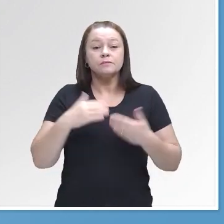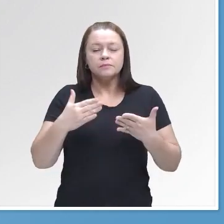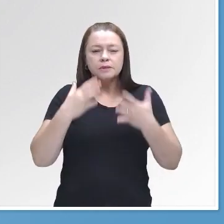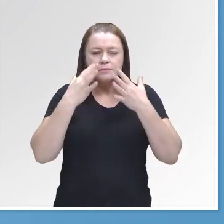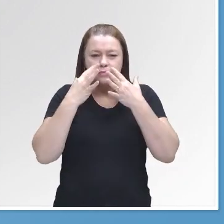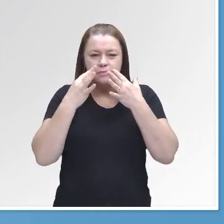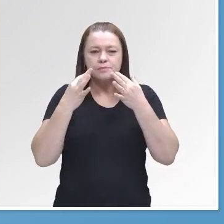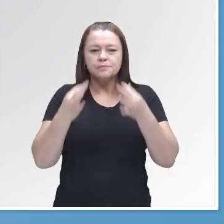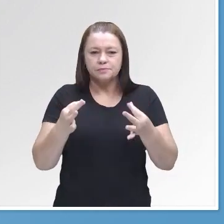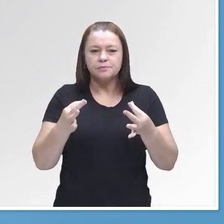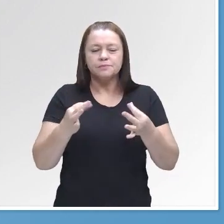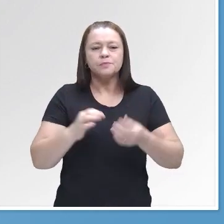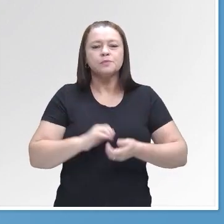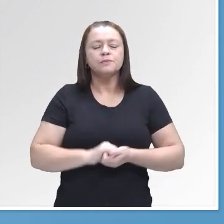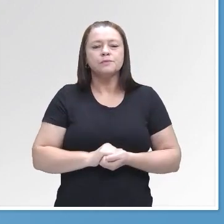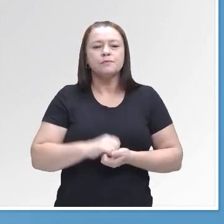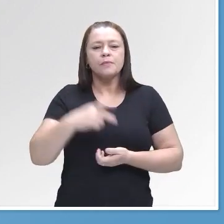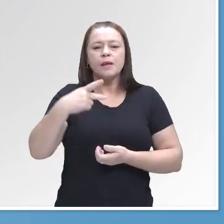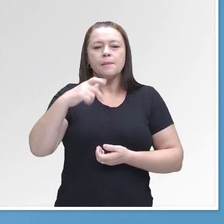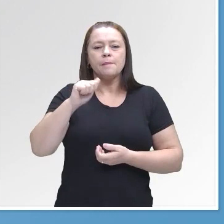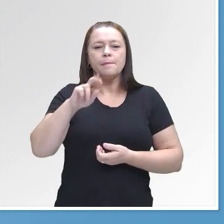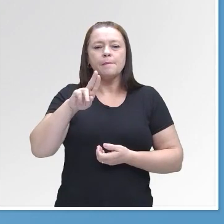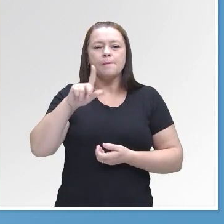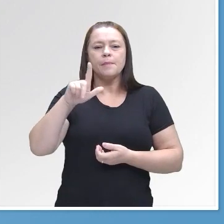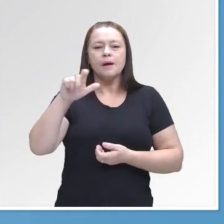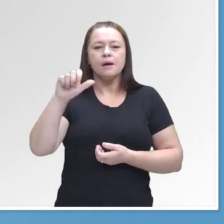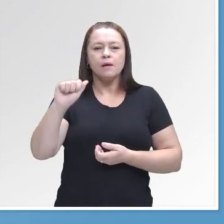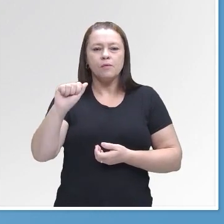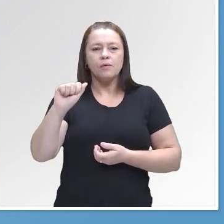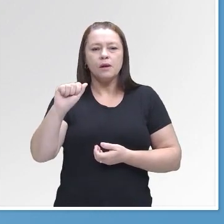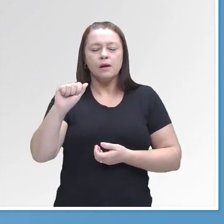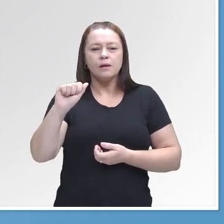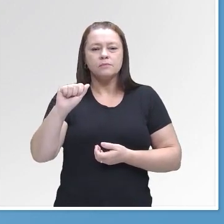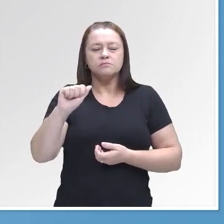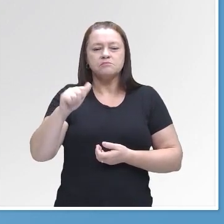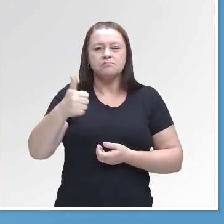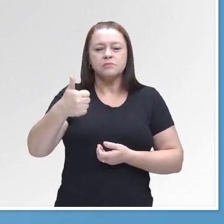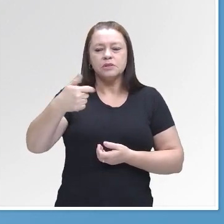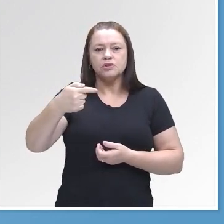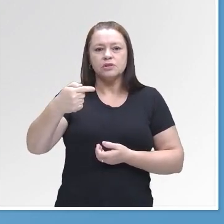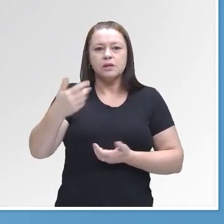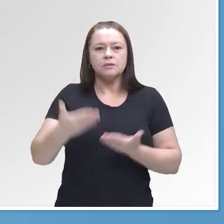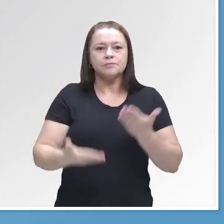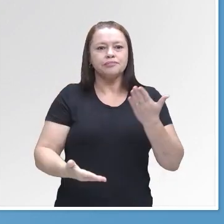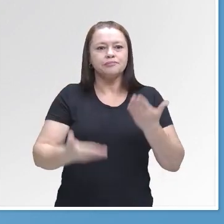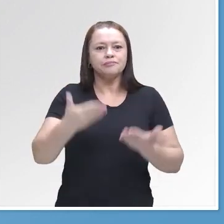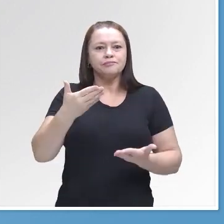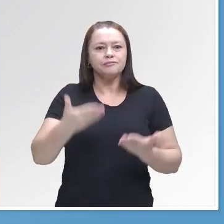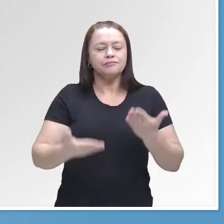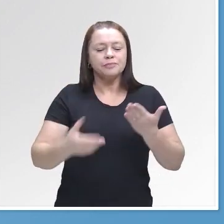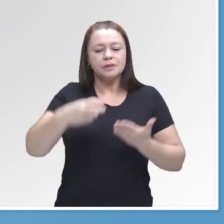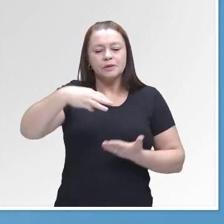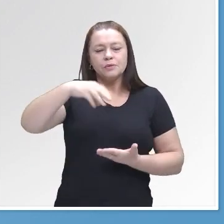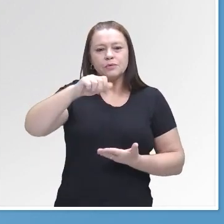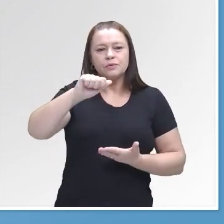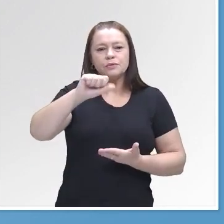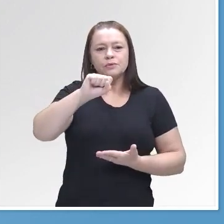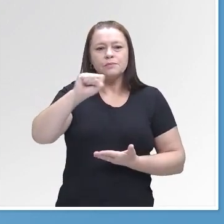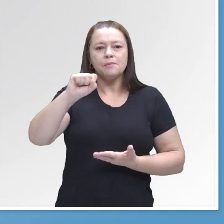Observem, Paula, 17 quilos de massa,